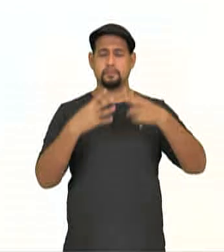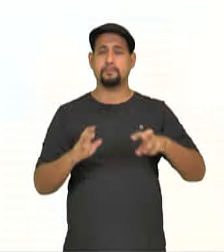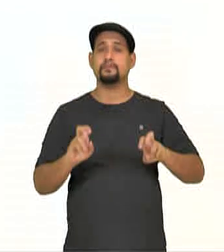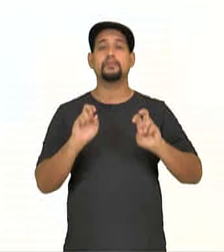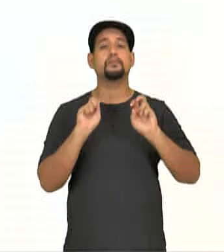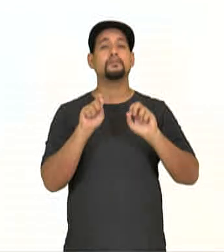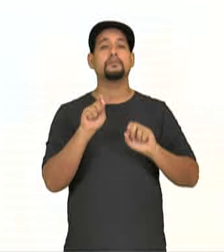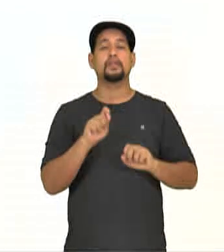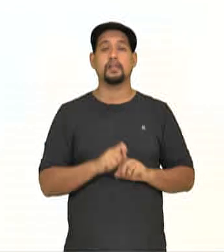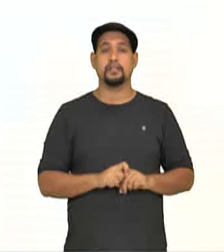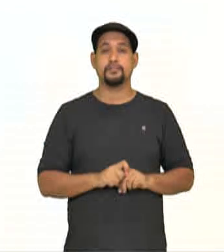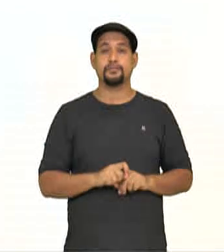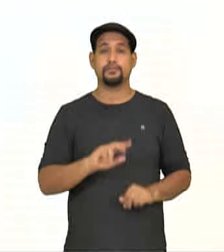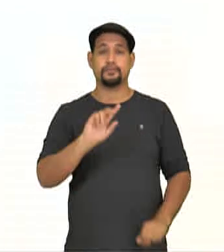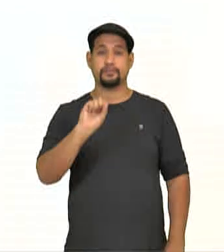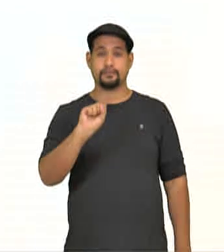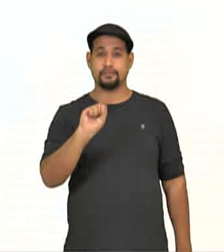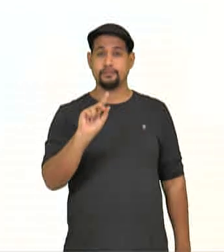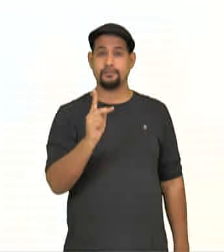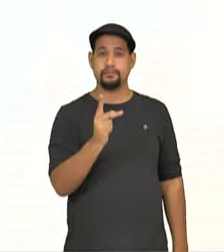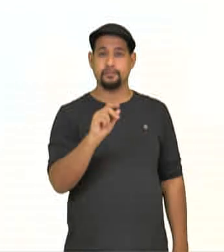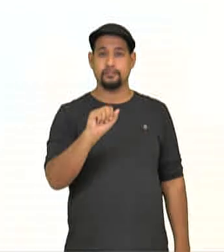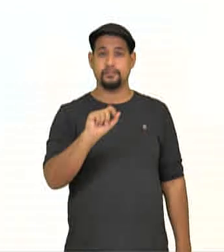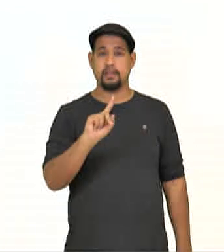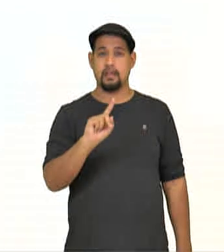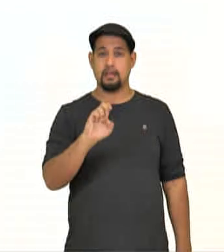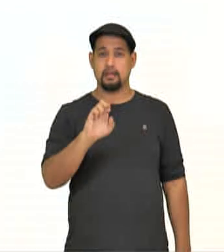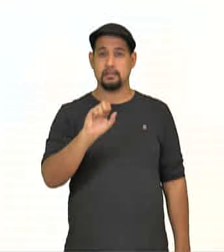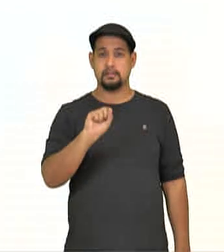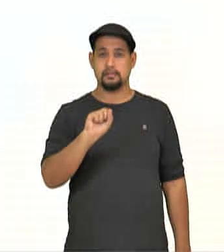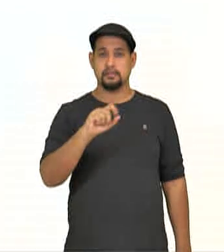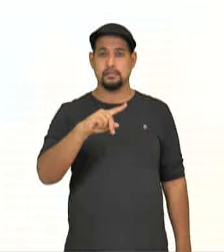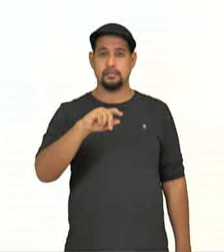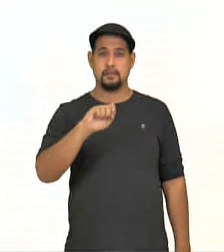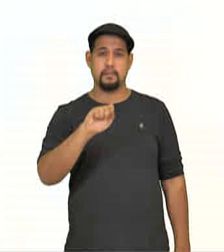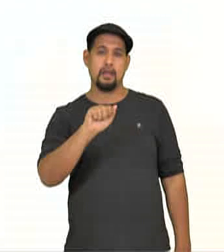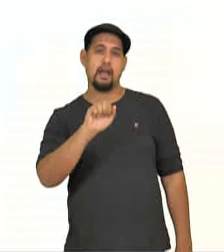agora sobre William Shakespeare. Então, William Shakespeare,